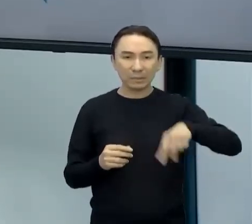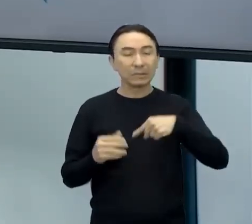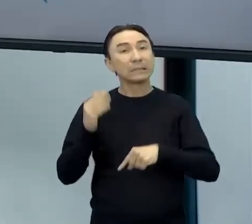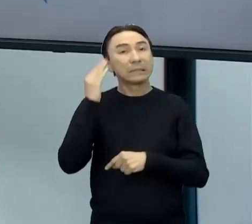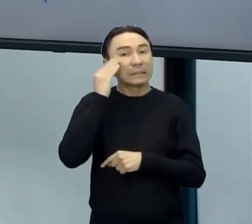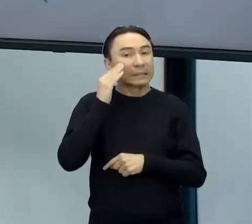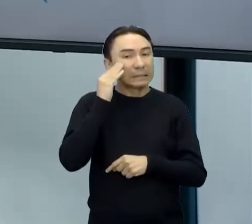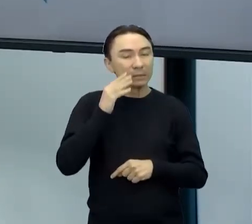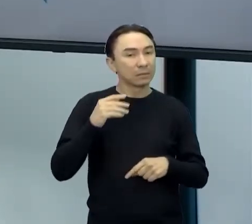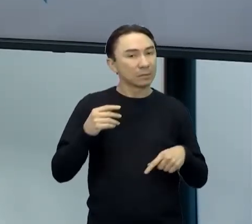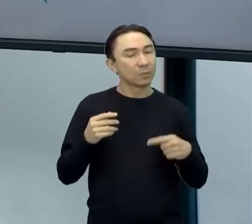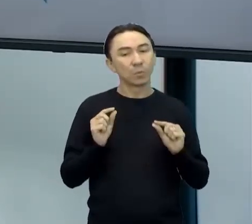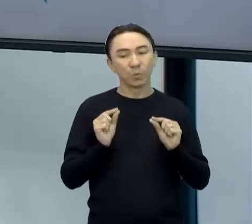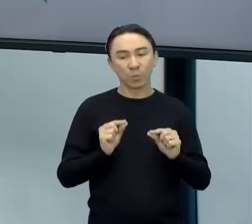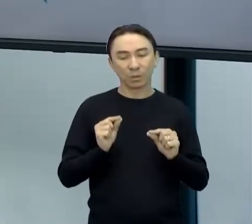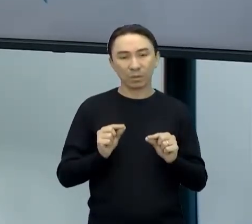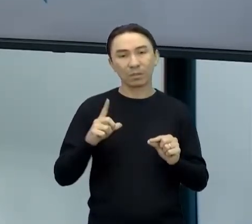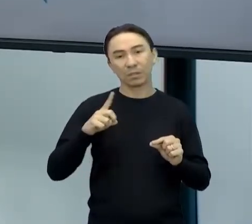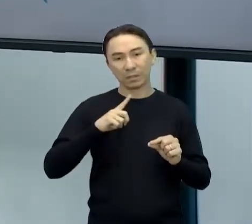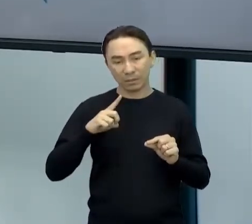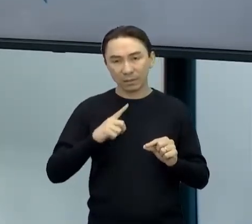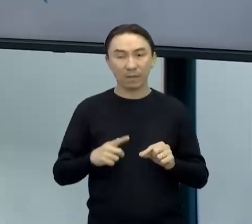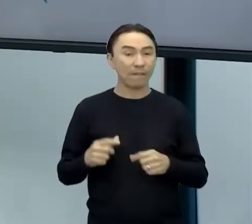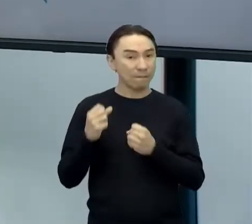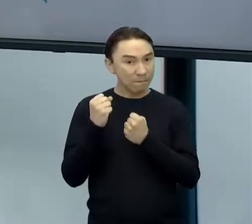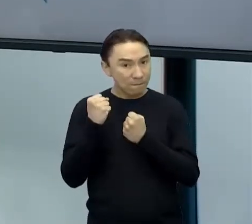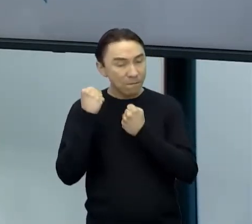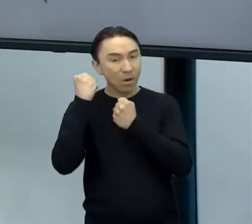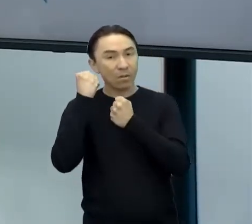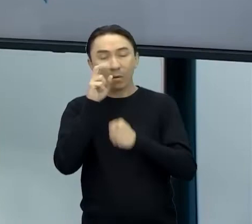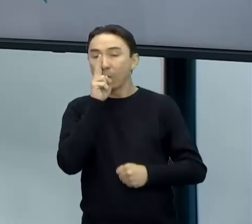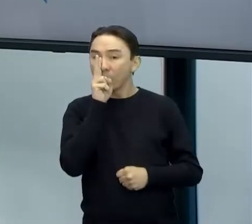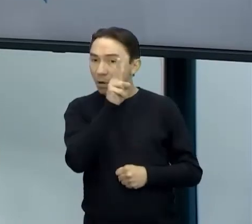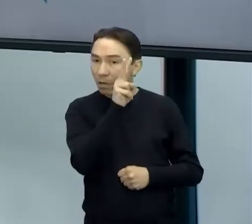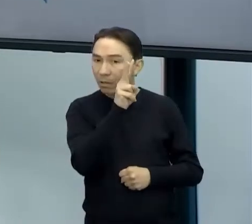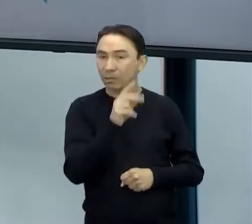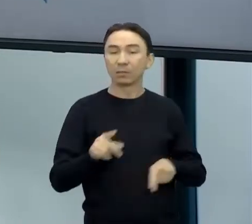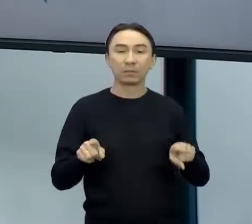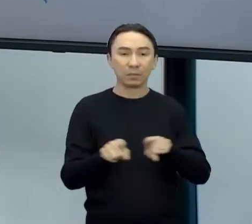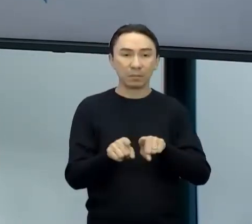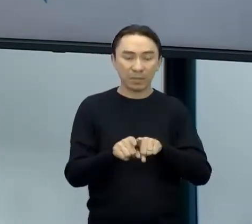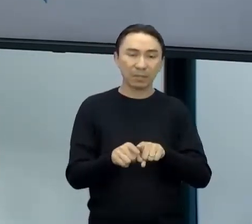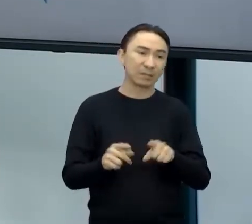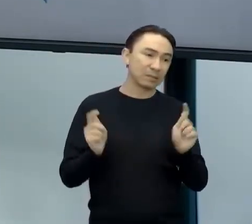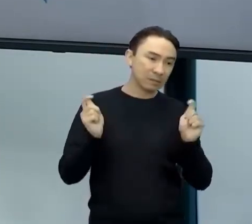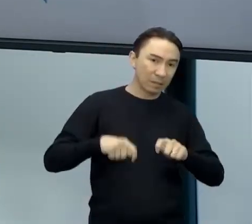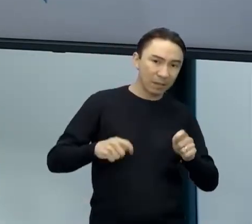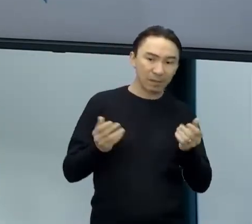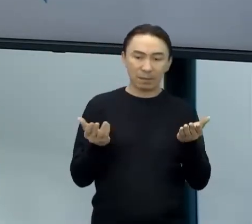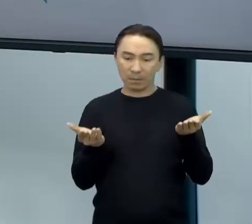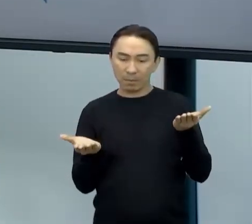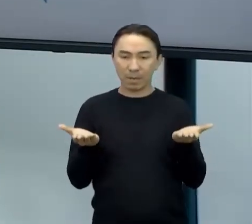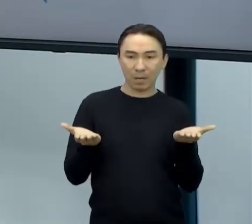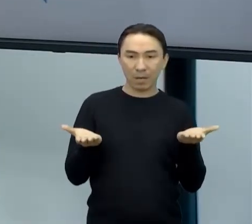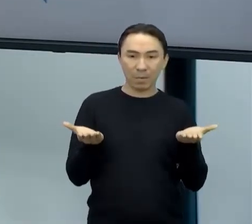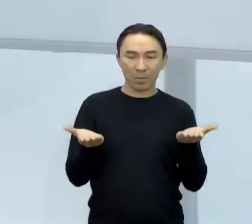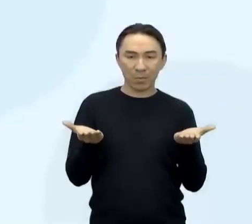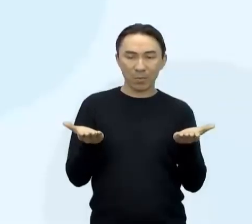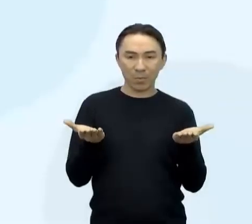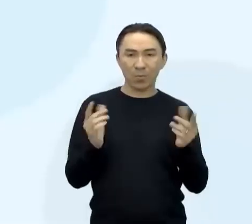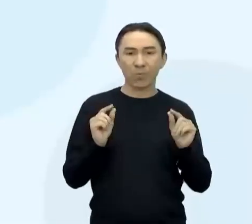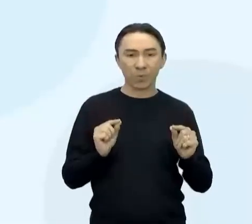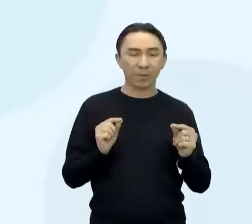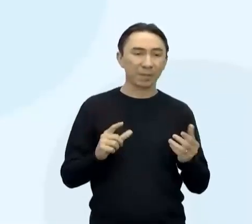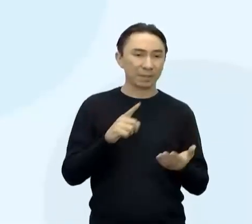as forças e as condições para o equilíbrio, que normalmente são essas daqui, que eu estou colocando para